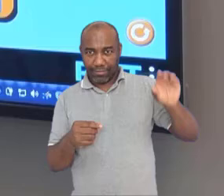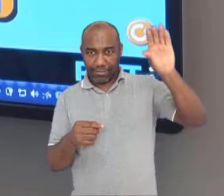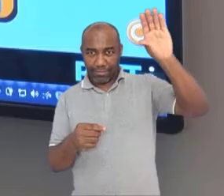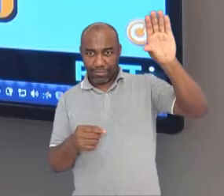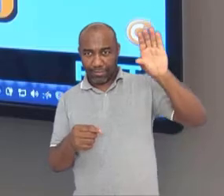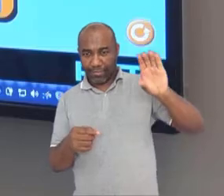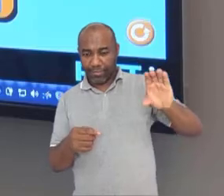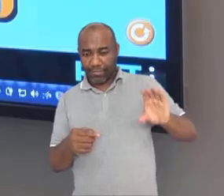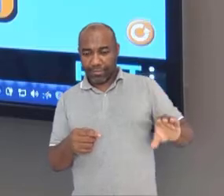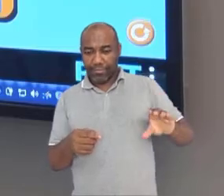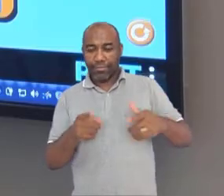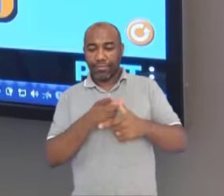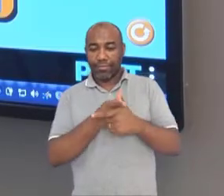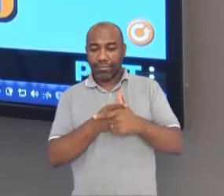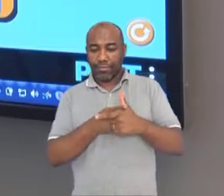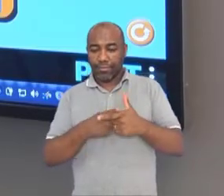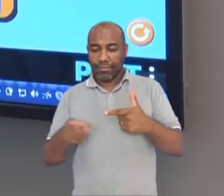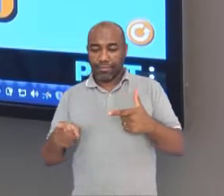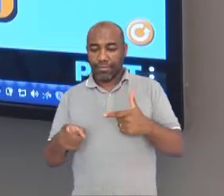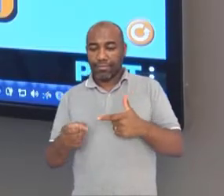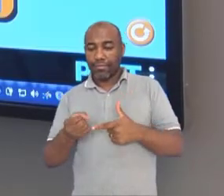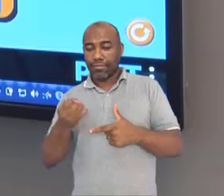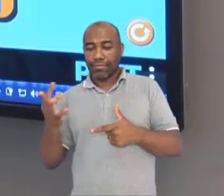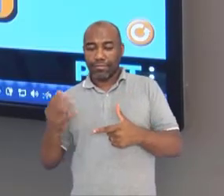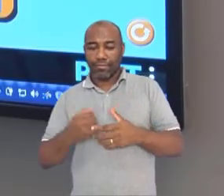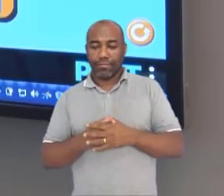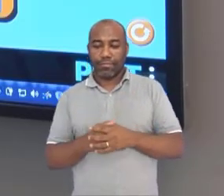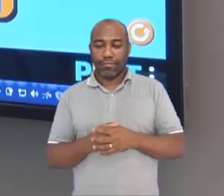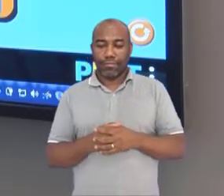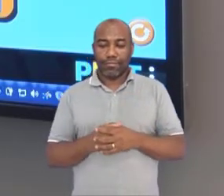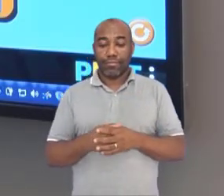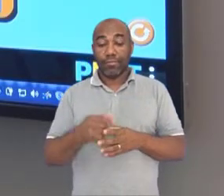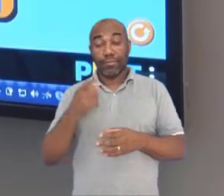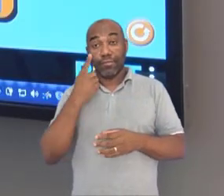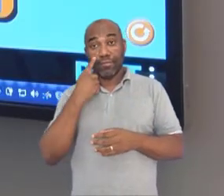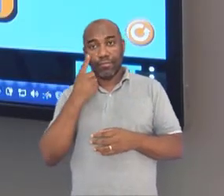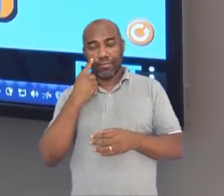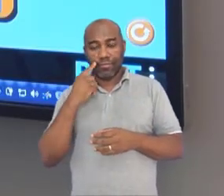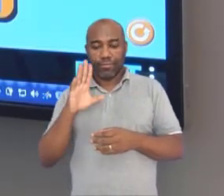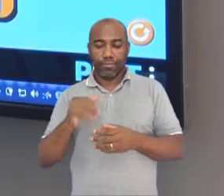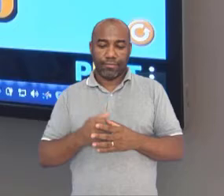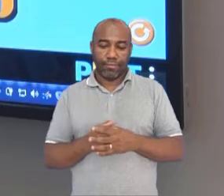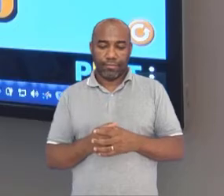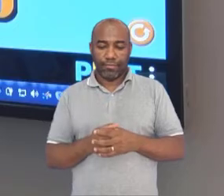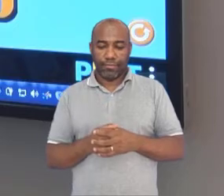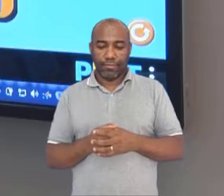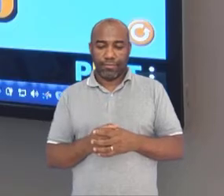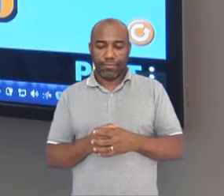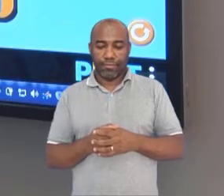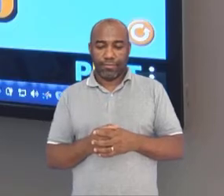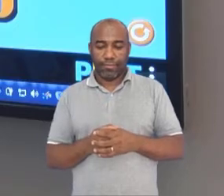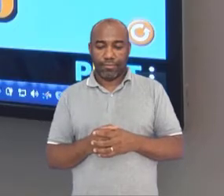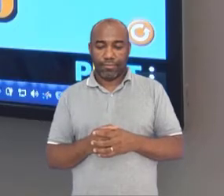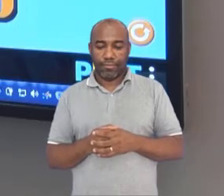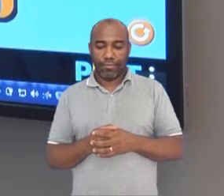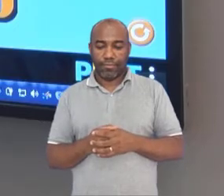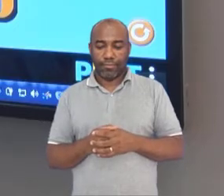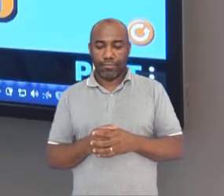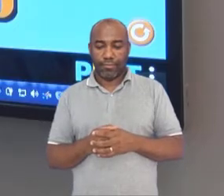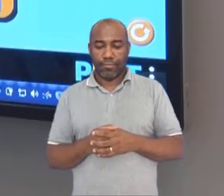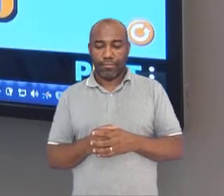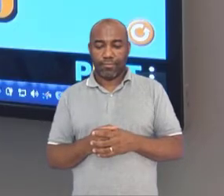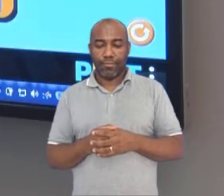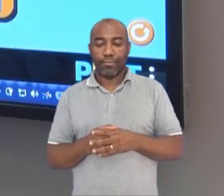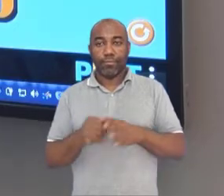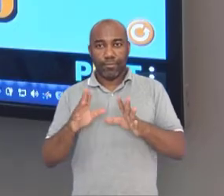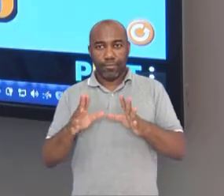e dividir pela quantidade. Vamos fazer um teste aqui, por exemplo. Vou colocar, para